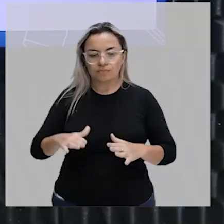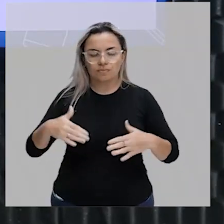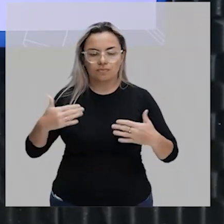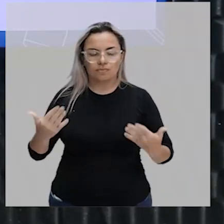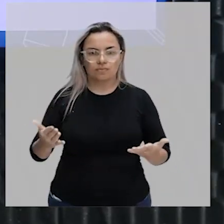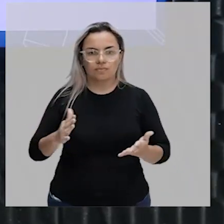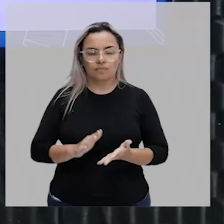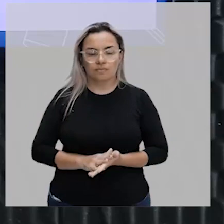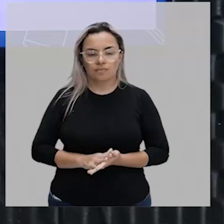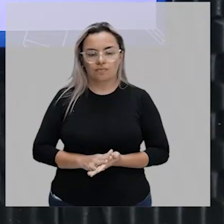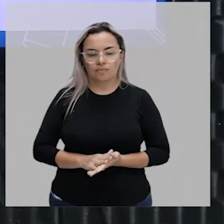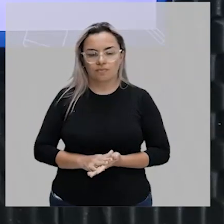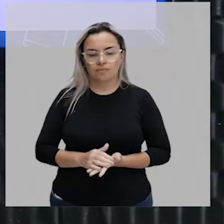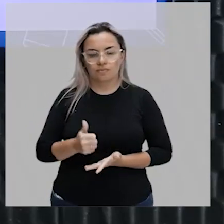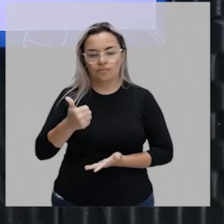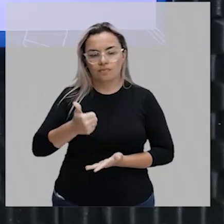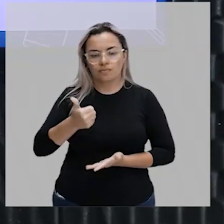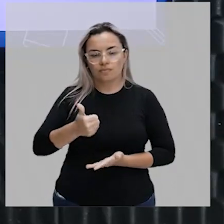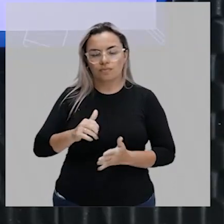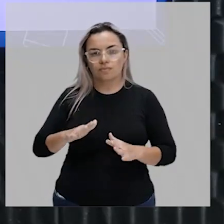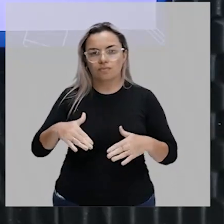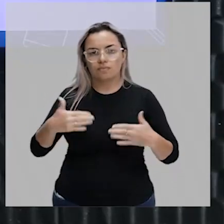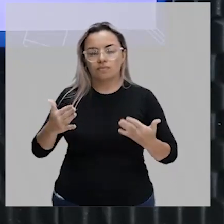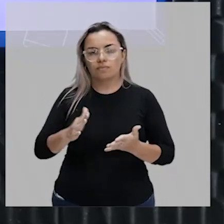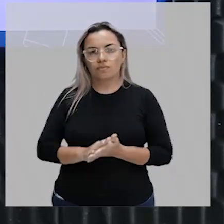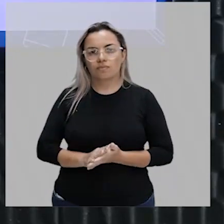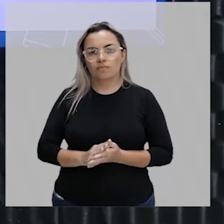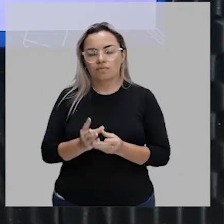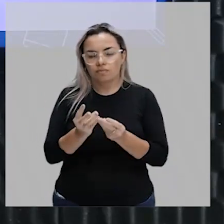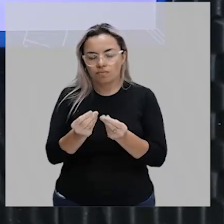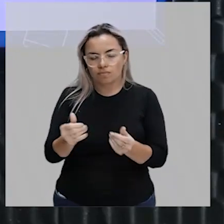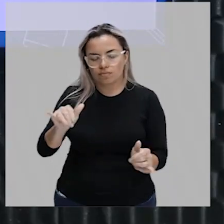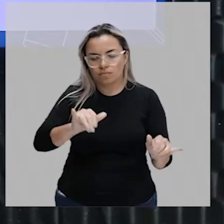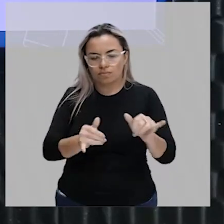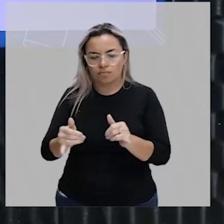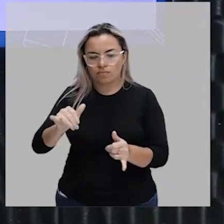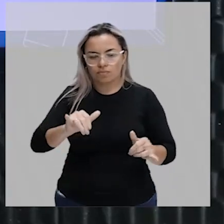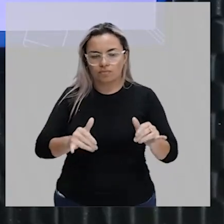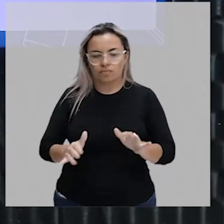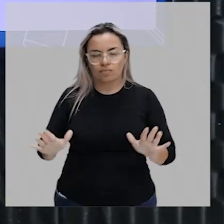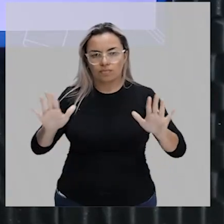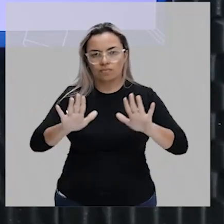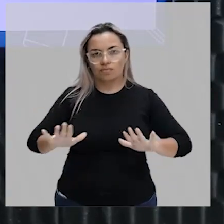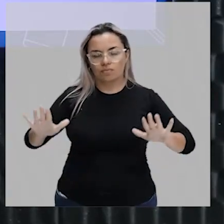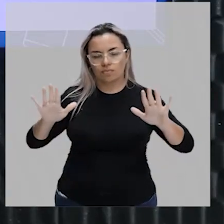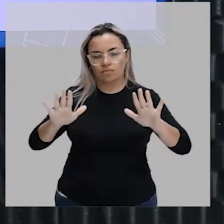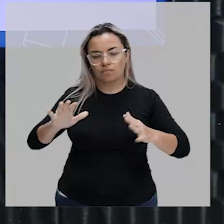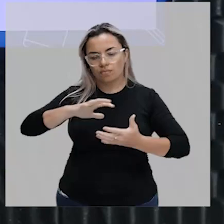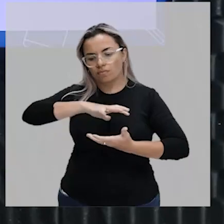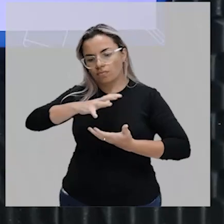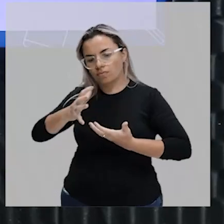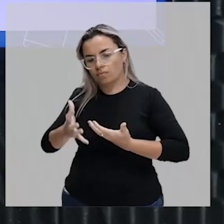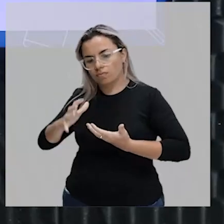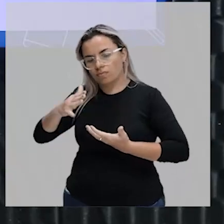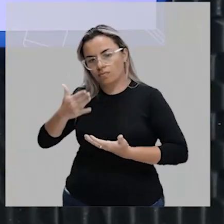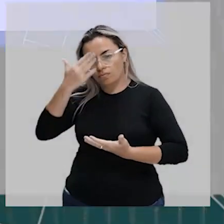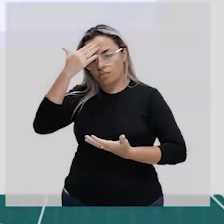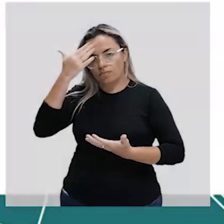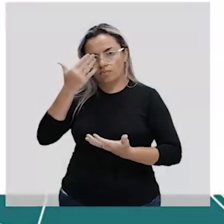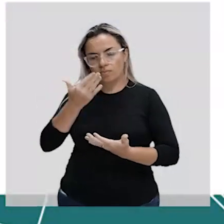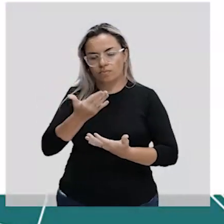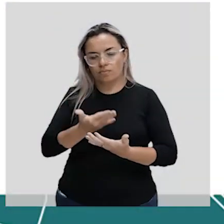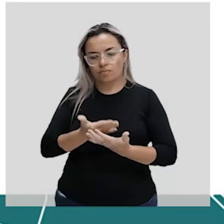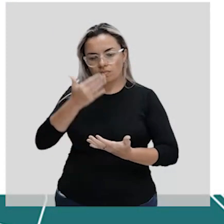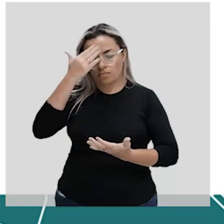eram essas condições? Primeira coisa, qual era a composição química da atmosfera? Conforme eles acreditavam,